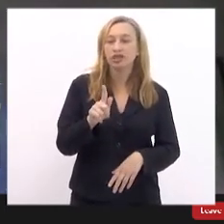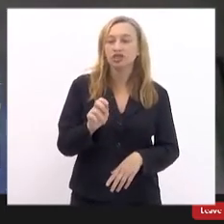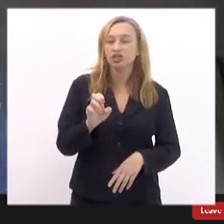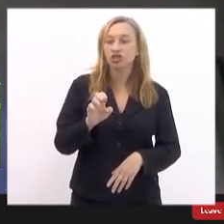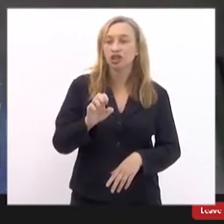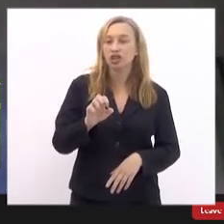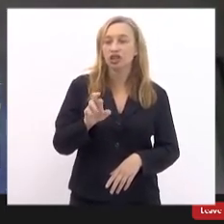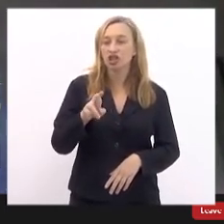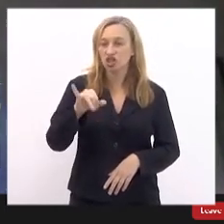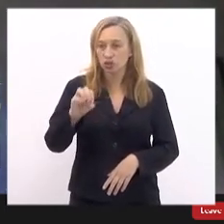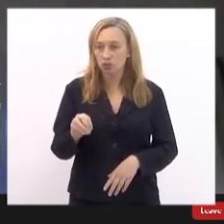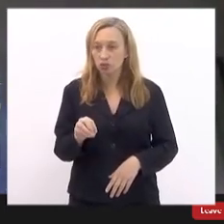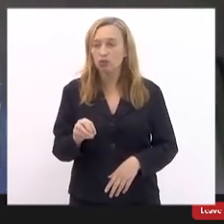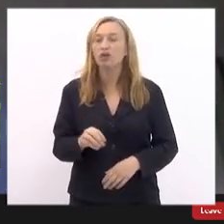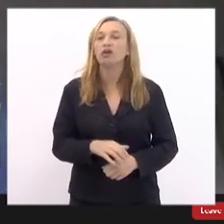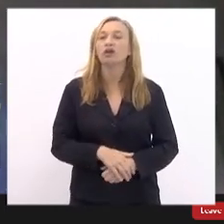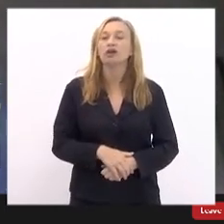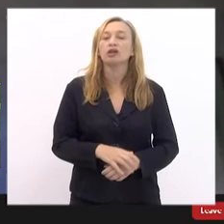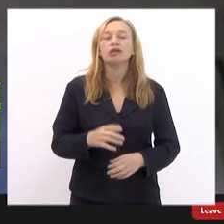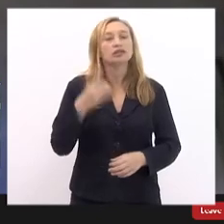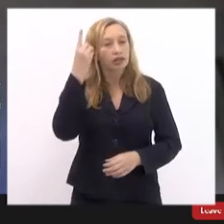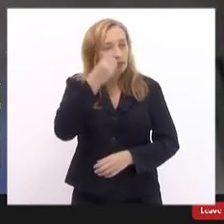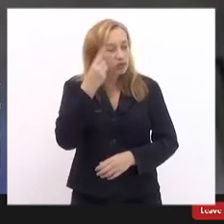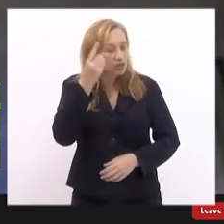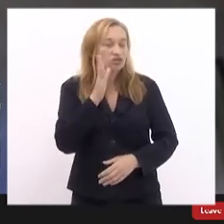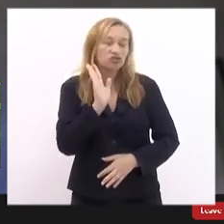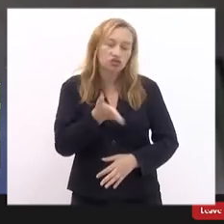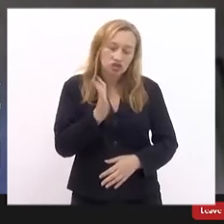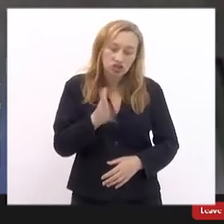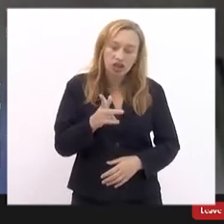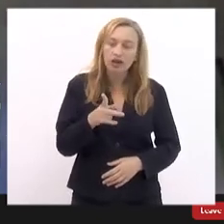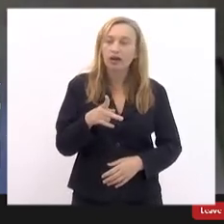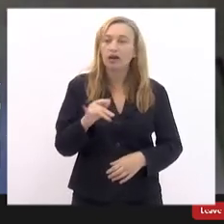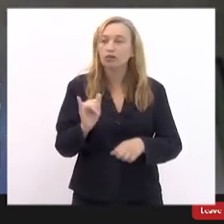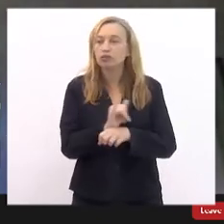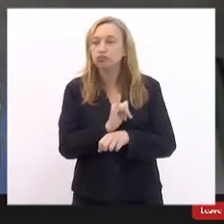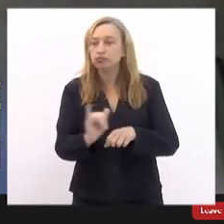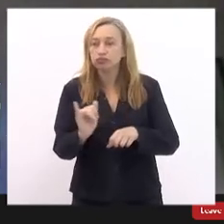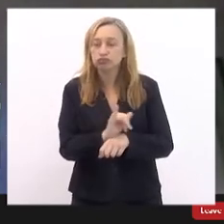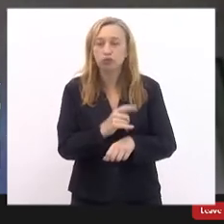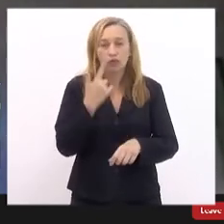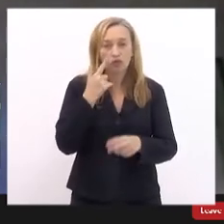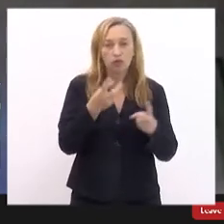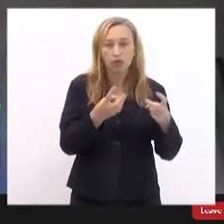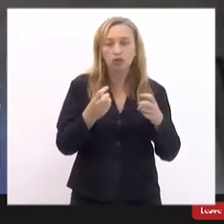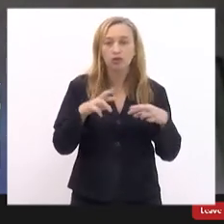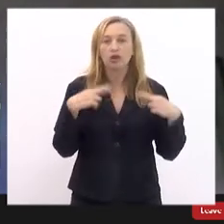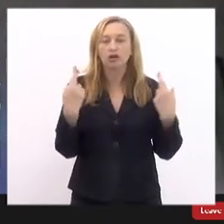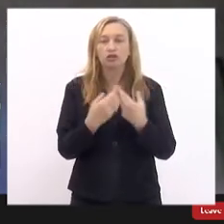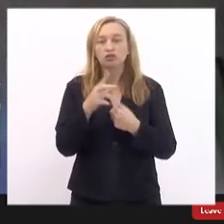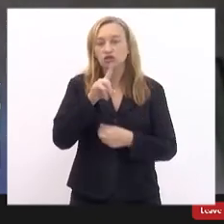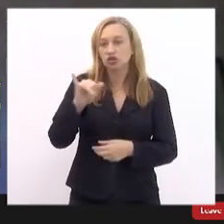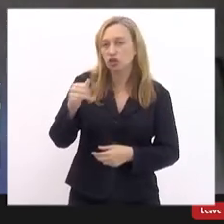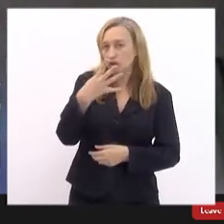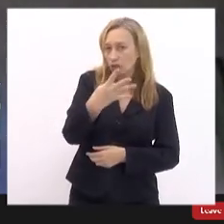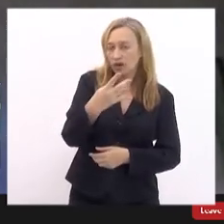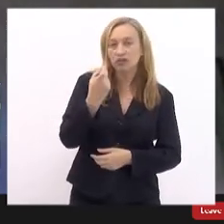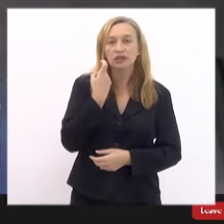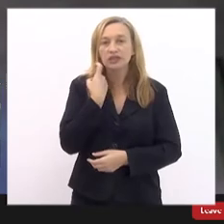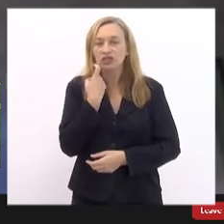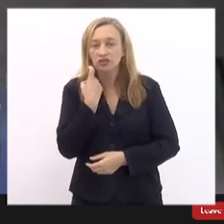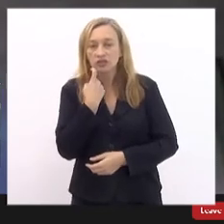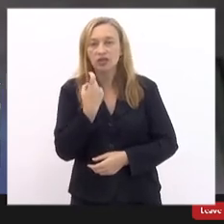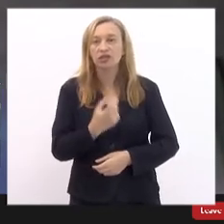que o deputado já articulou uma reunião para o dia 4, sexta-feira,